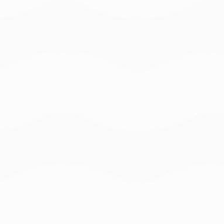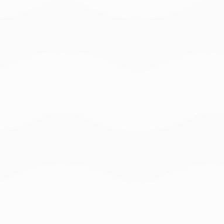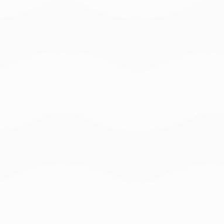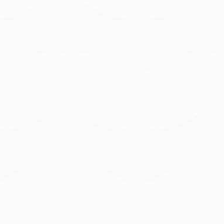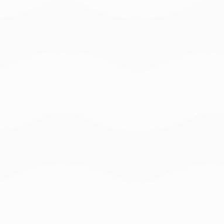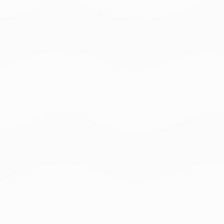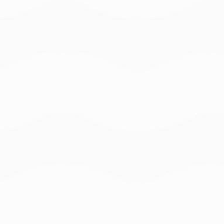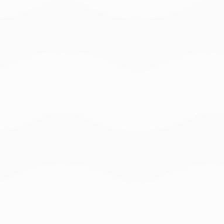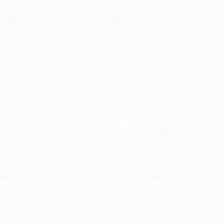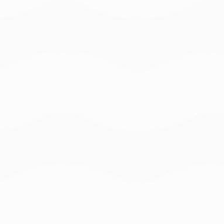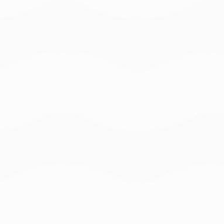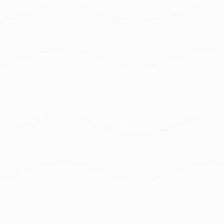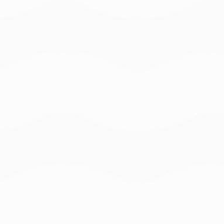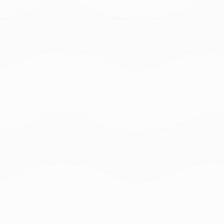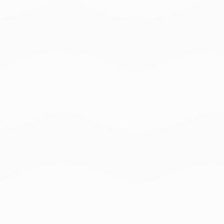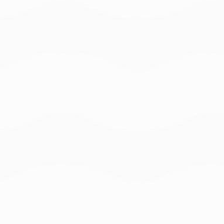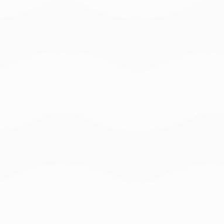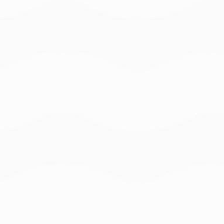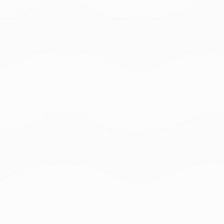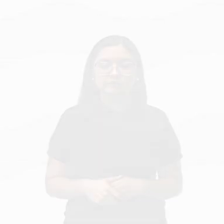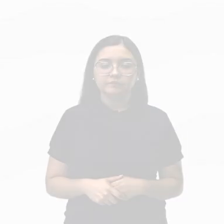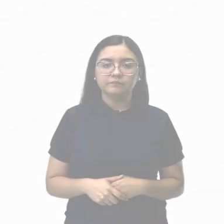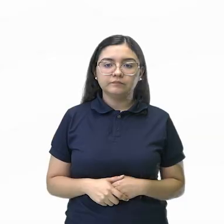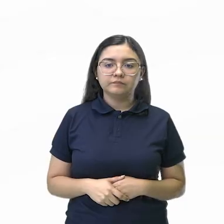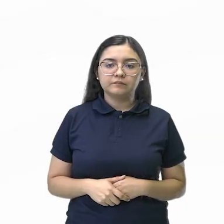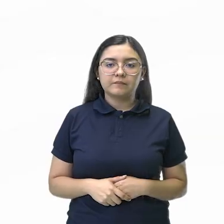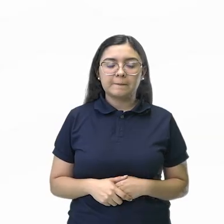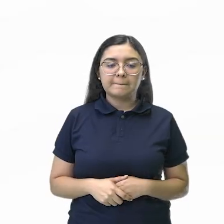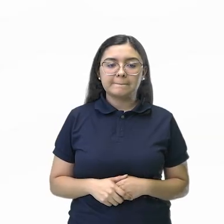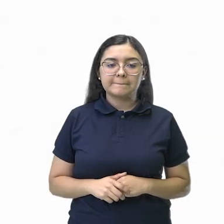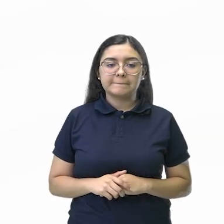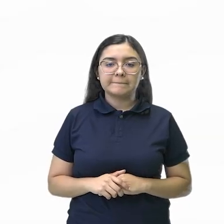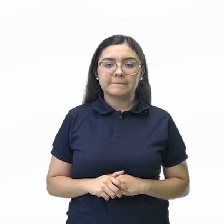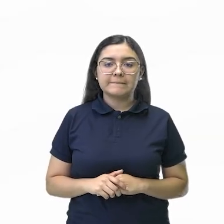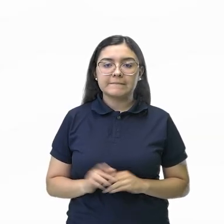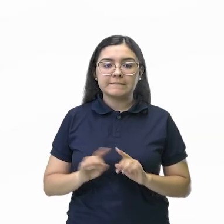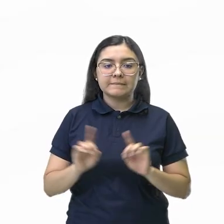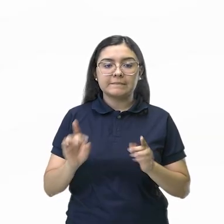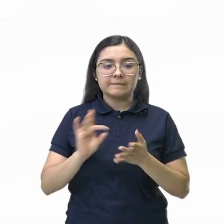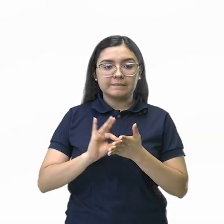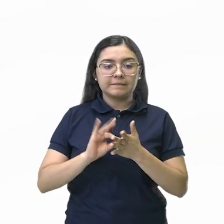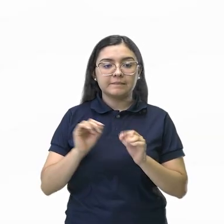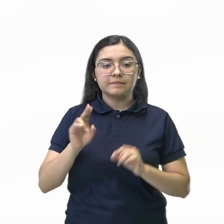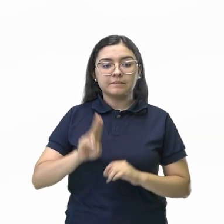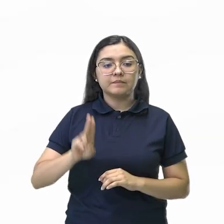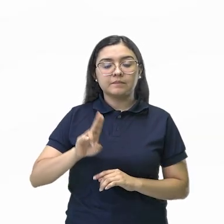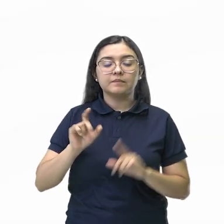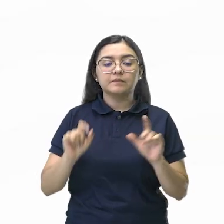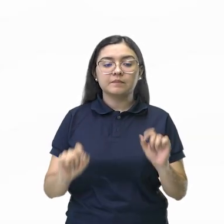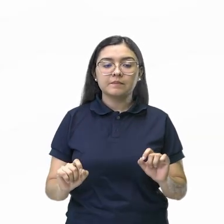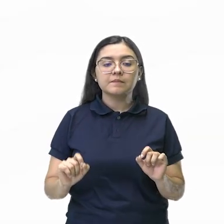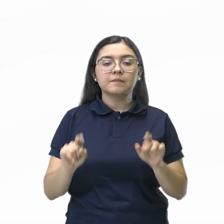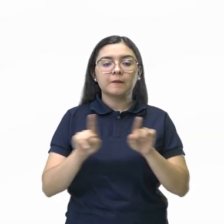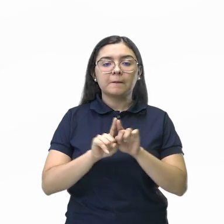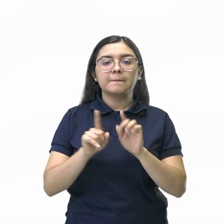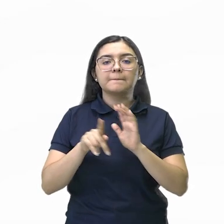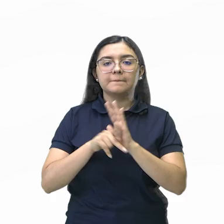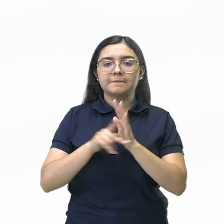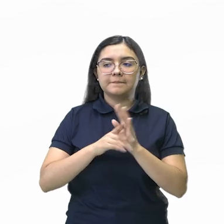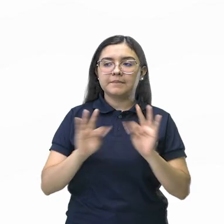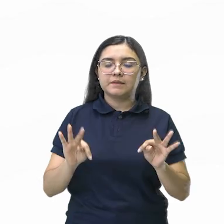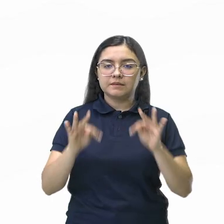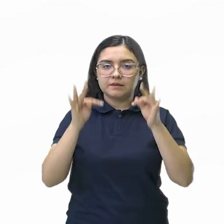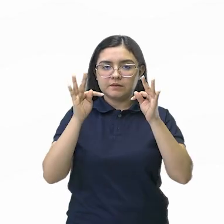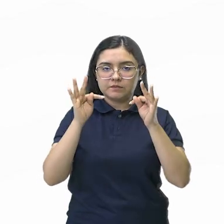produto, carregavam o produto, na verdade, eles estavam fazendo uso, sem querer, da tecnologia